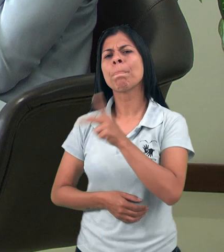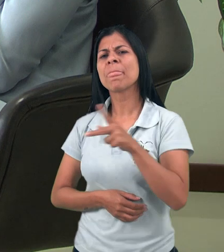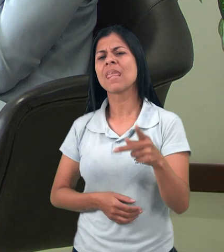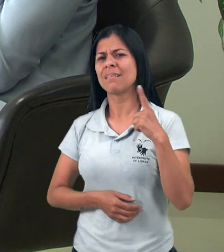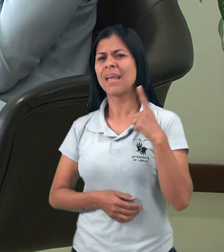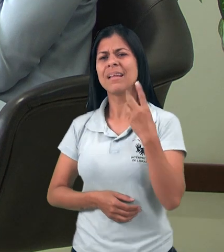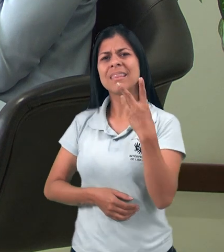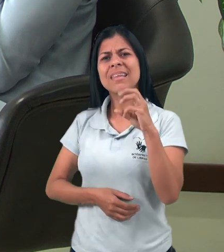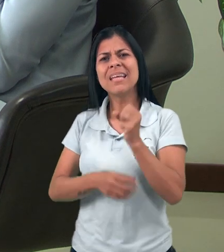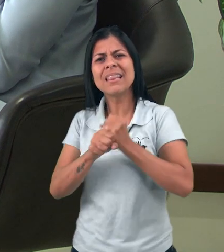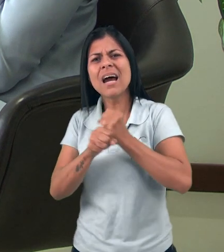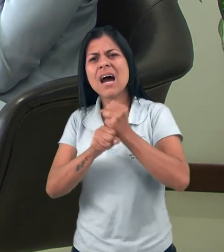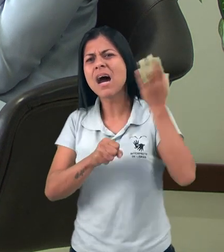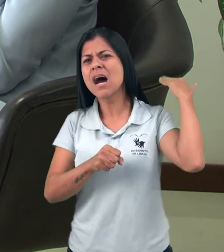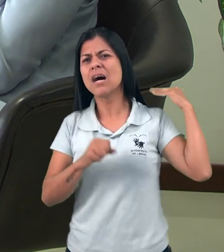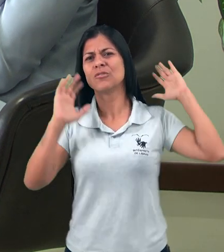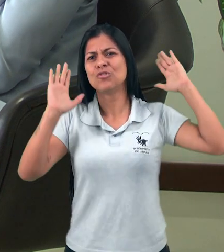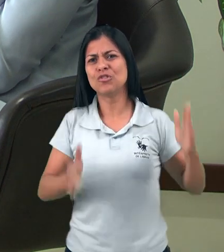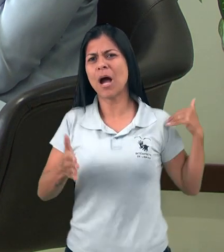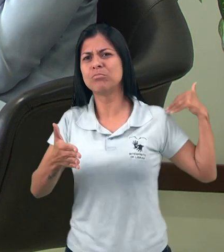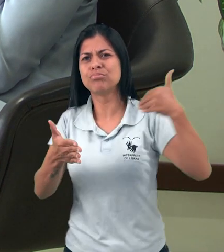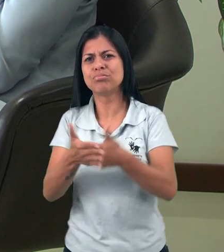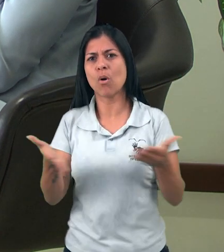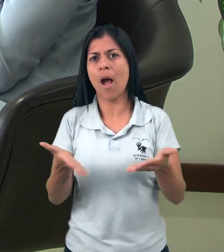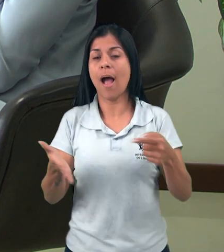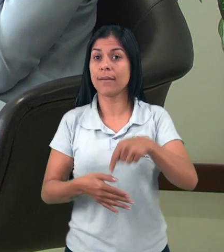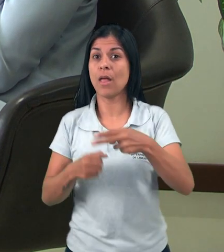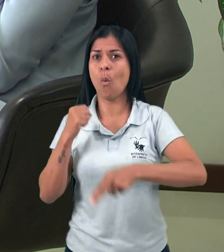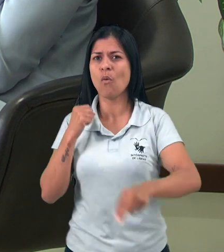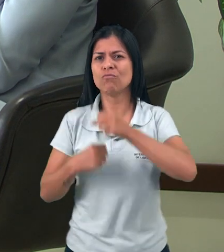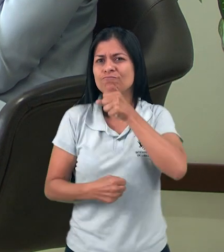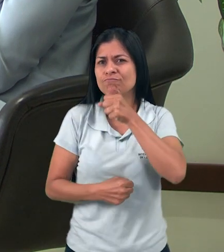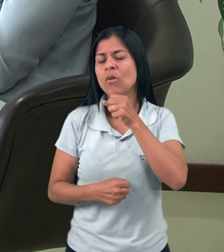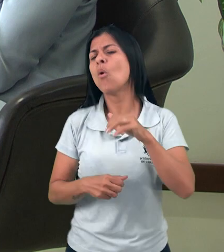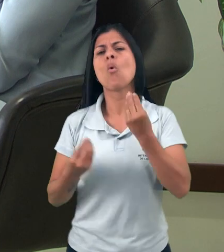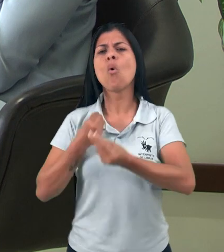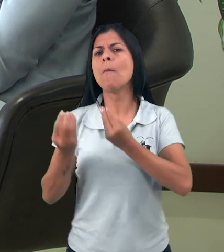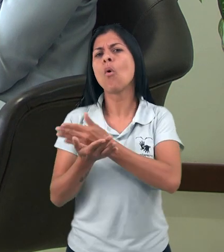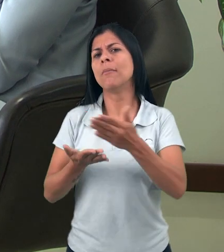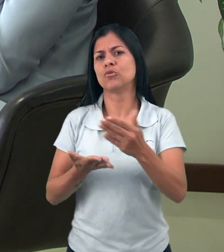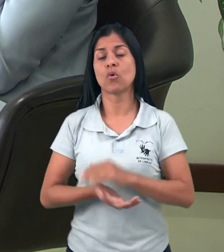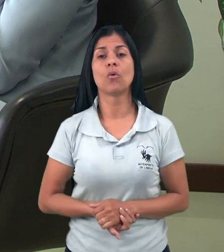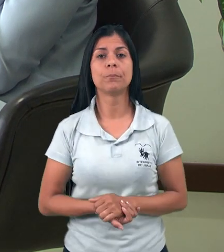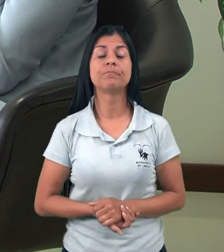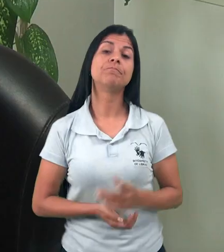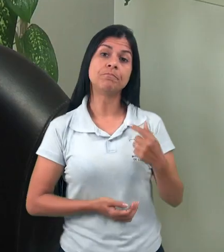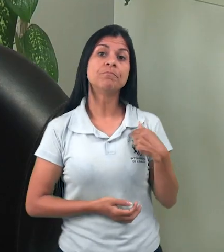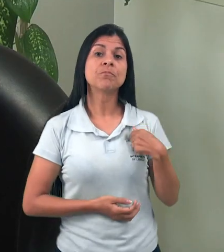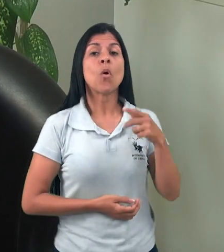Professora, esse projeto existe há mais de 30 anos e é o mais antigo aqui da universidade, né? Como que surgiu essa